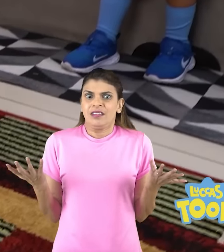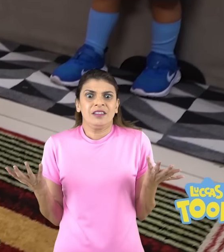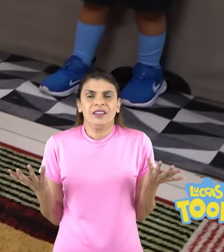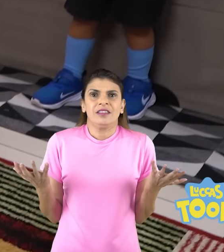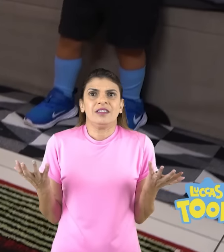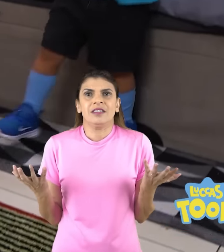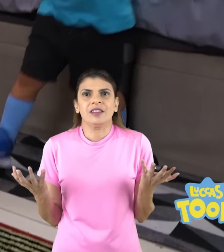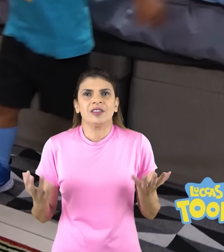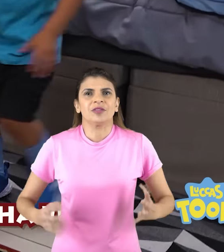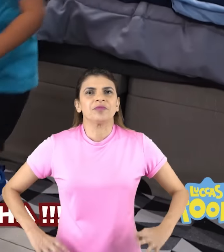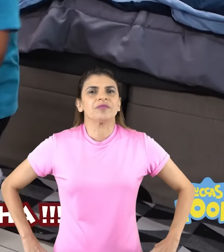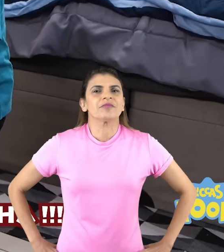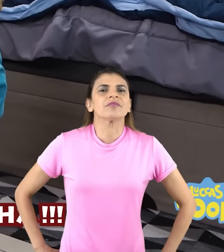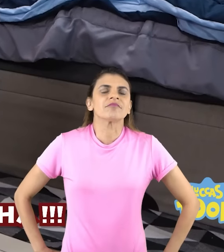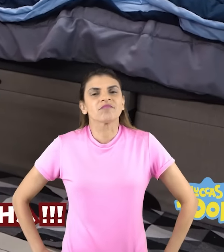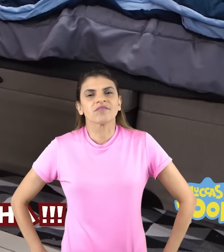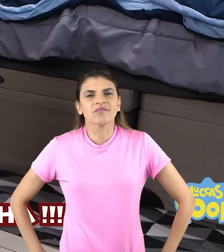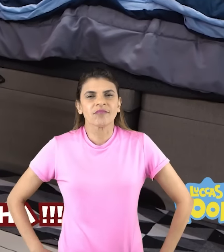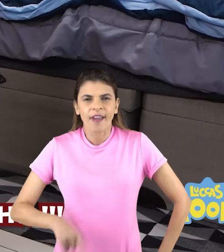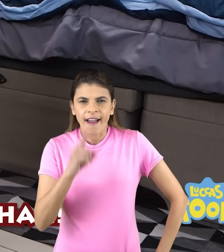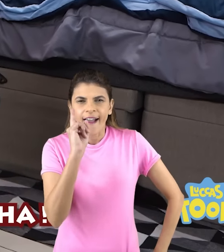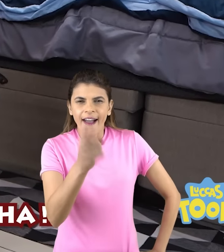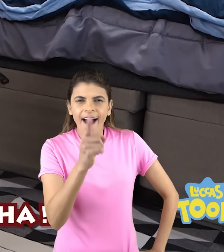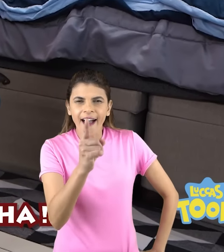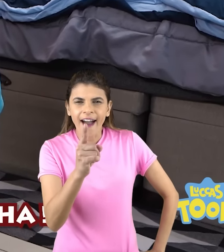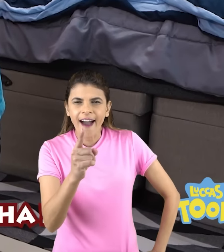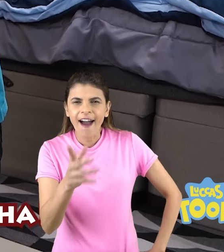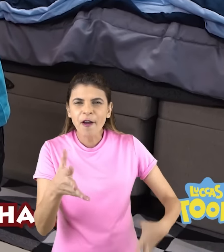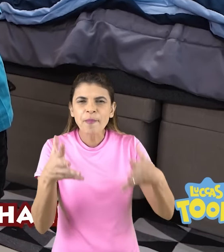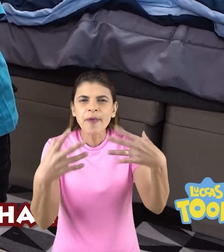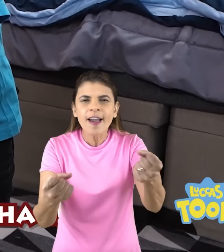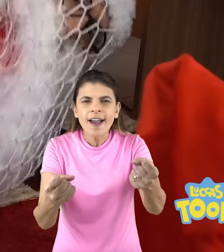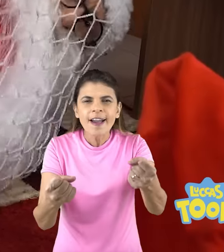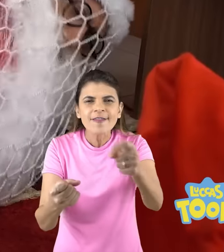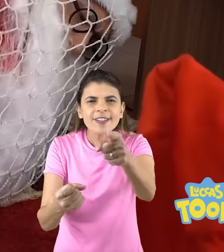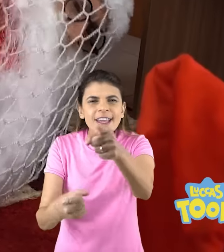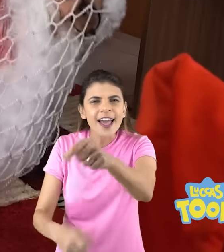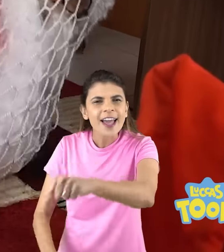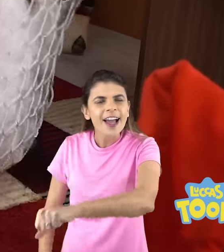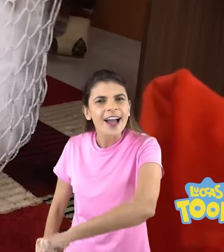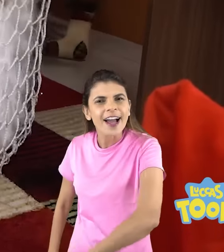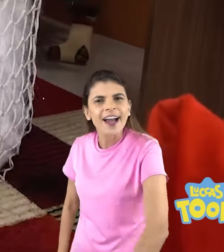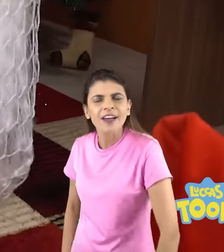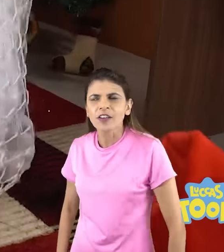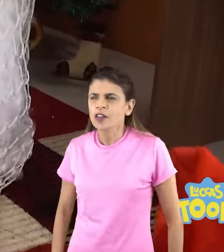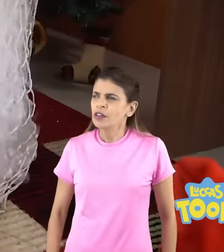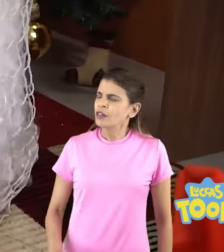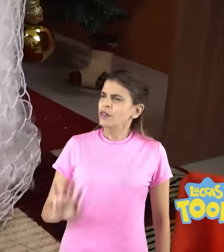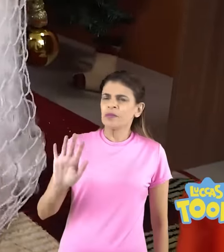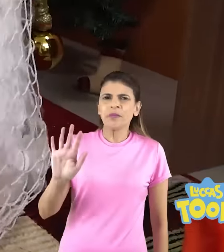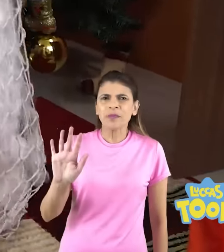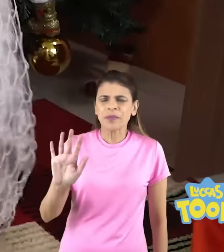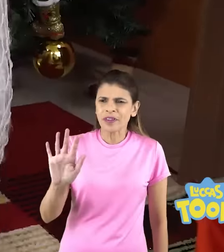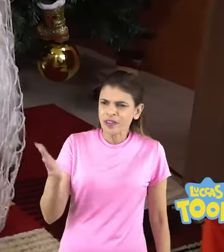I got you! Hahaha! Oh! Oh! Oh!